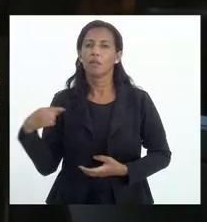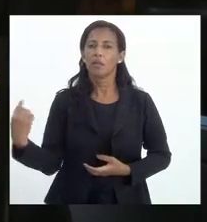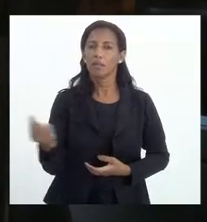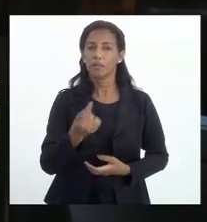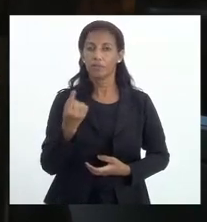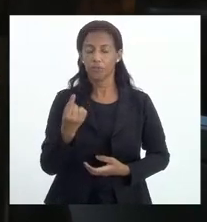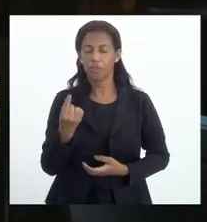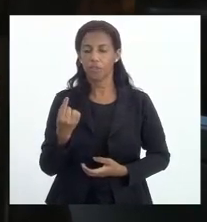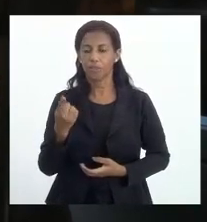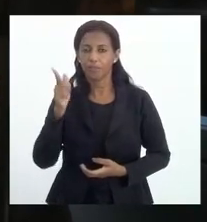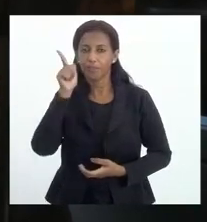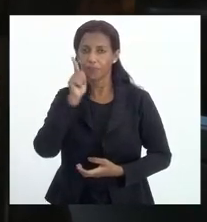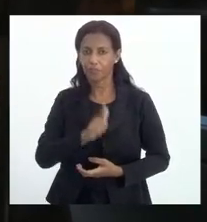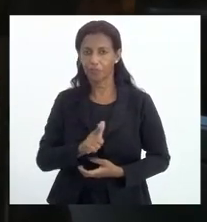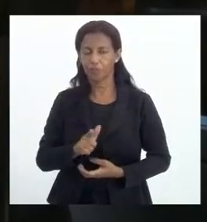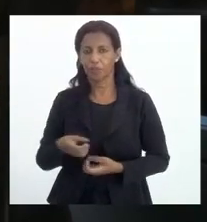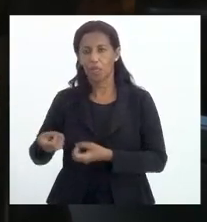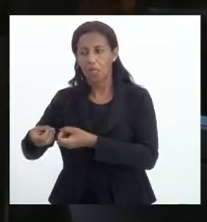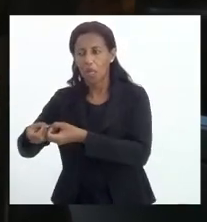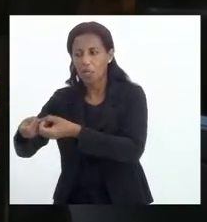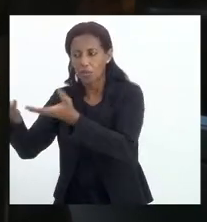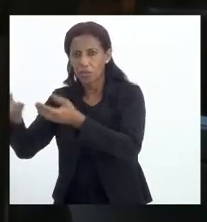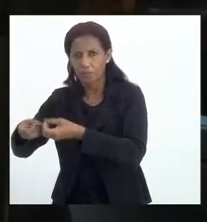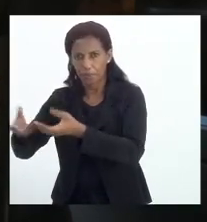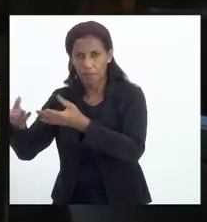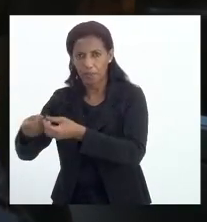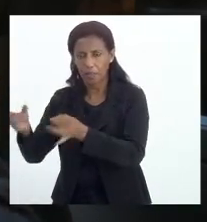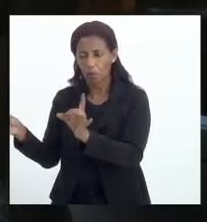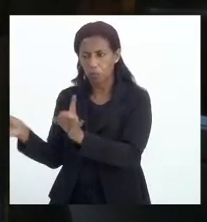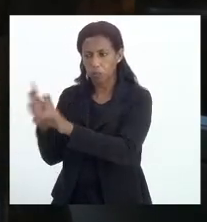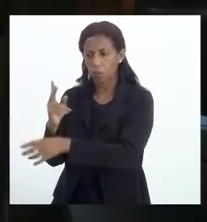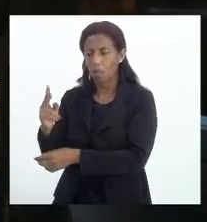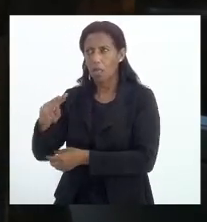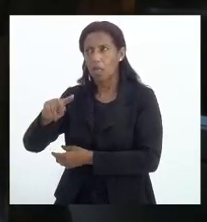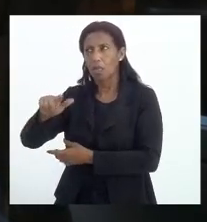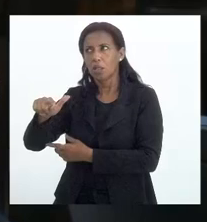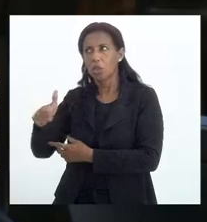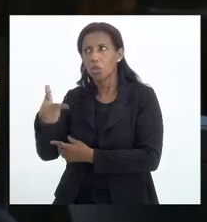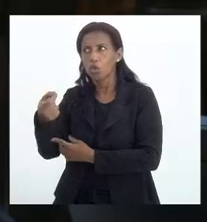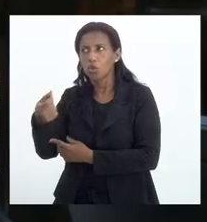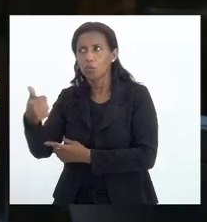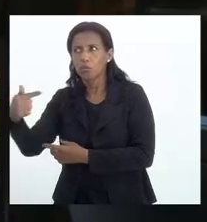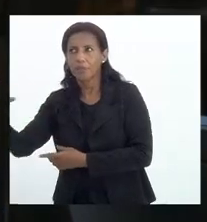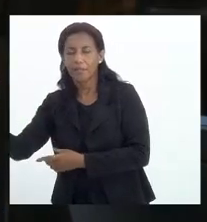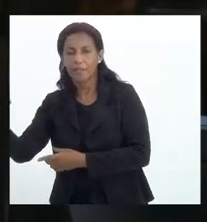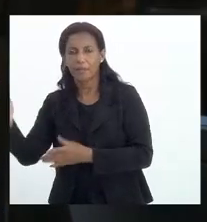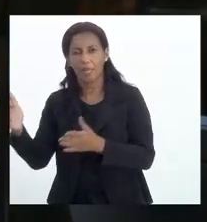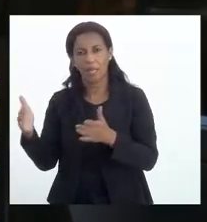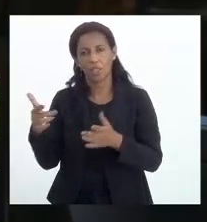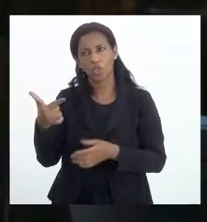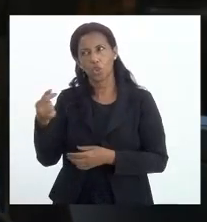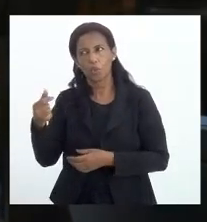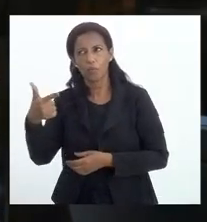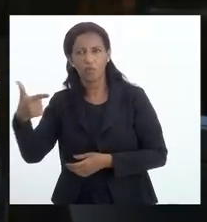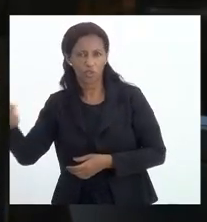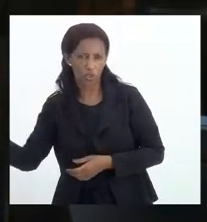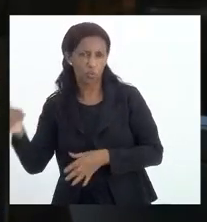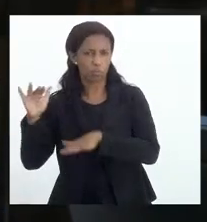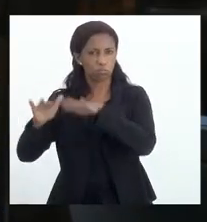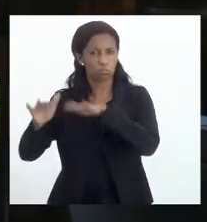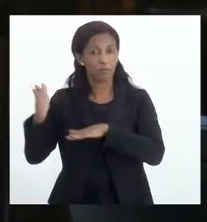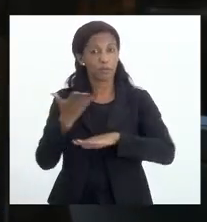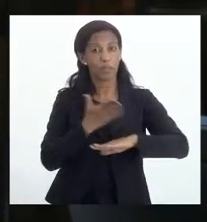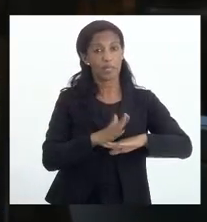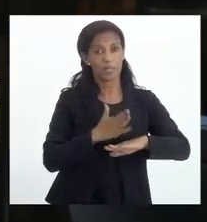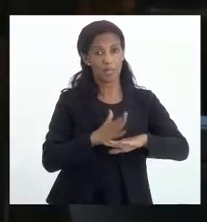a gente poderia pegar a despesa empenhada entre 2017 e 2021. Fizemos o seguinte